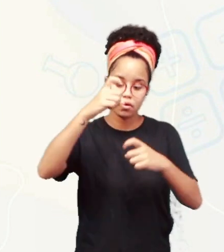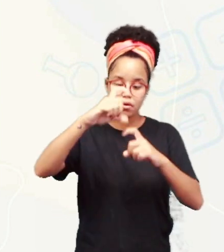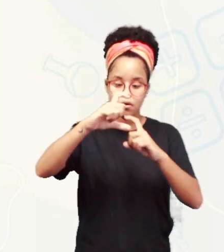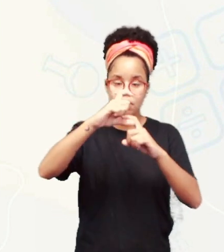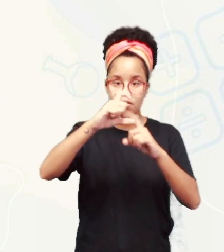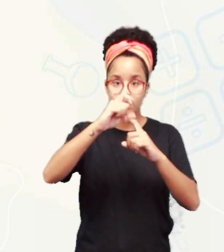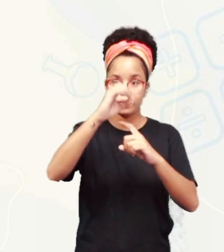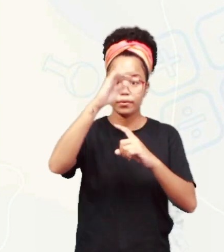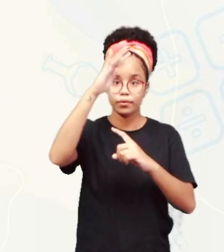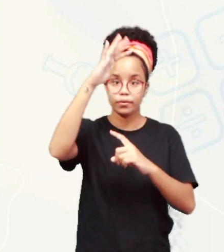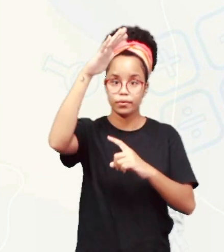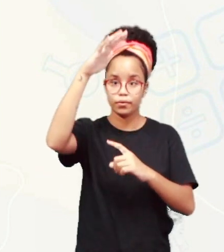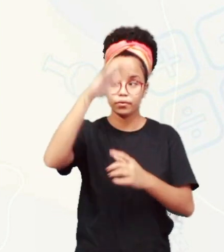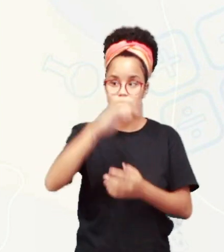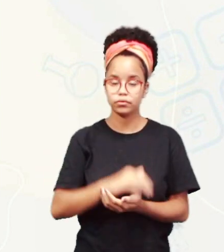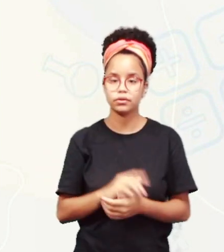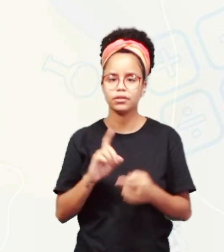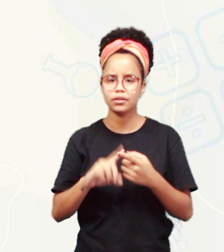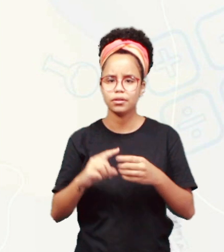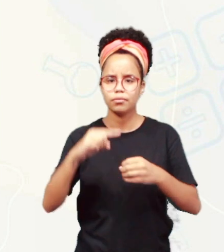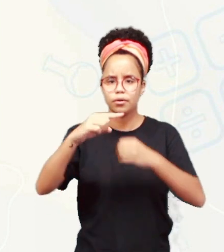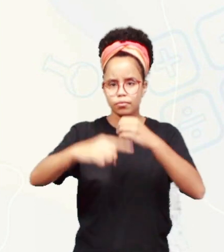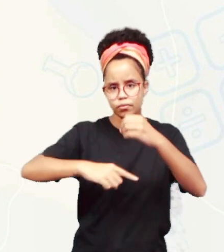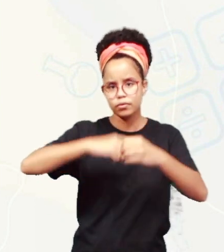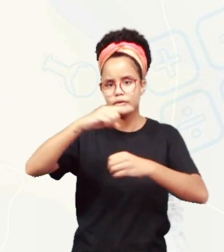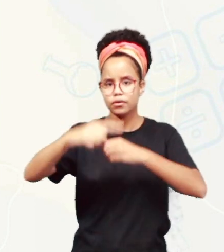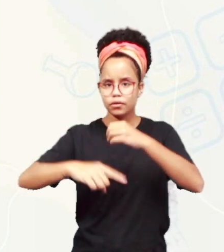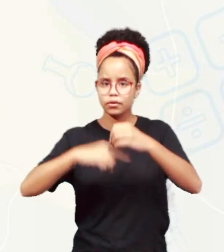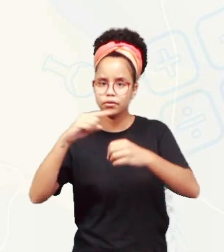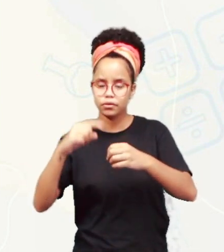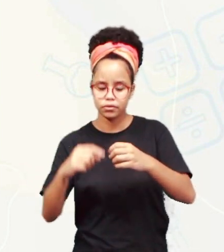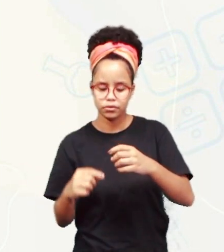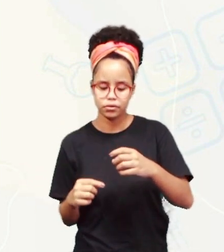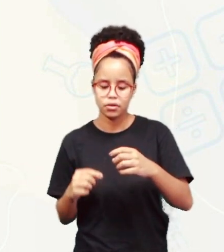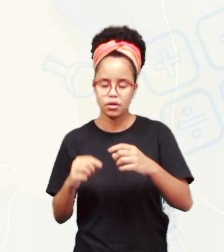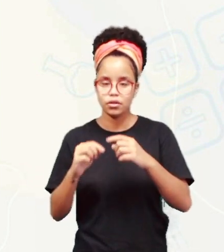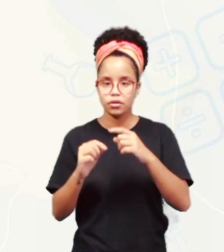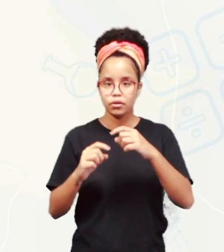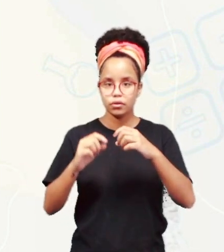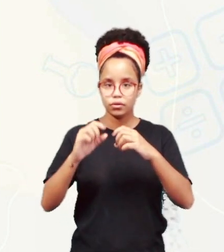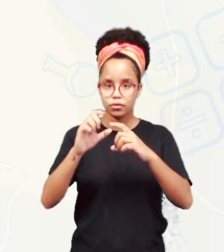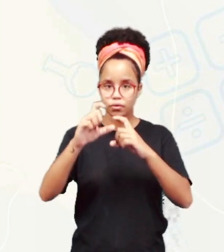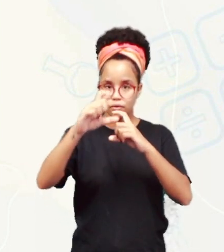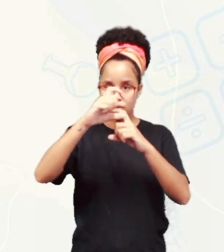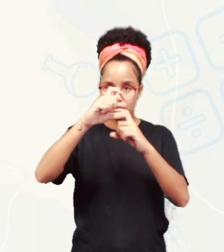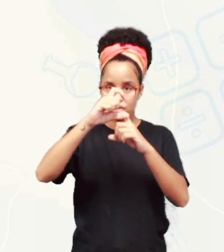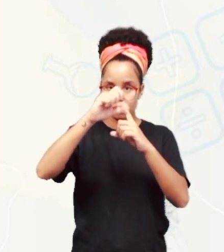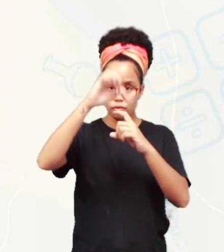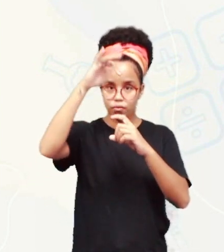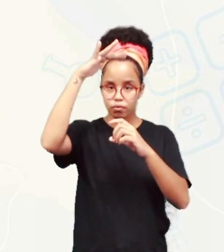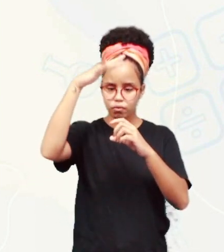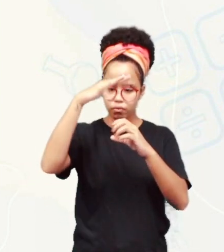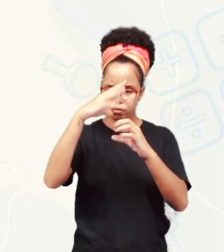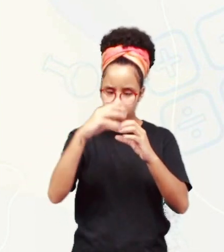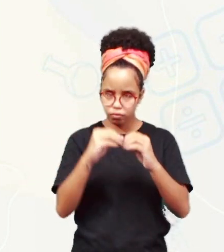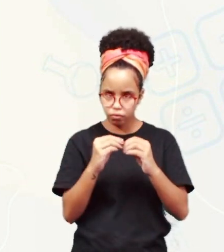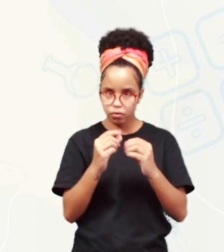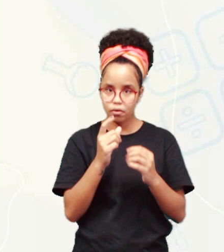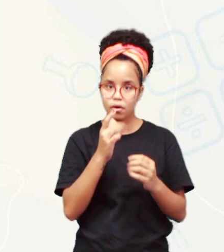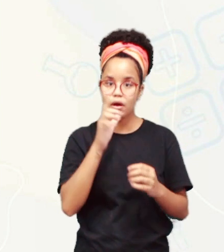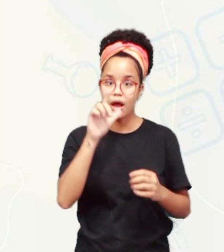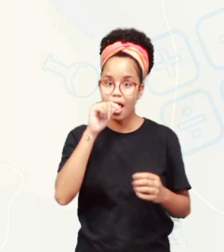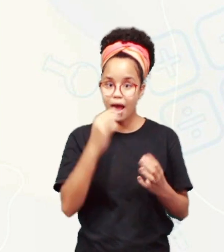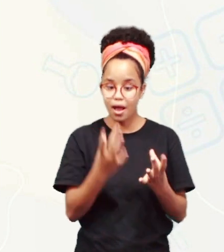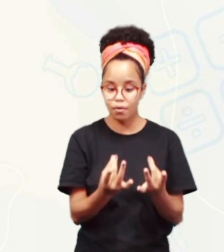também moléculas passando do Estado de vapor para o líquido condensado esses dois